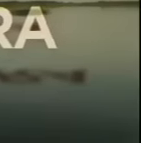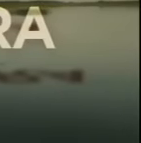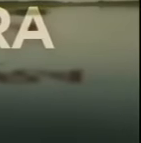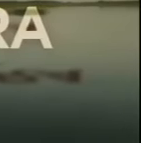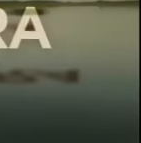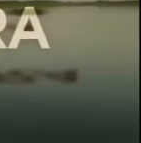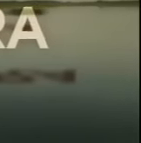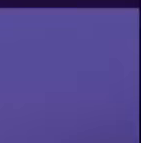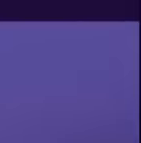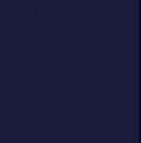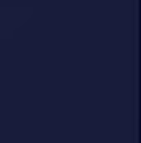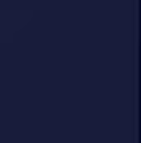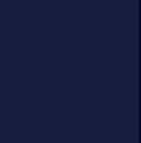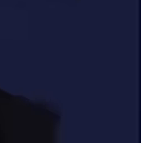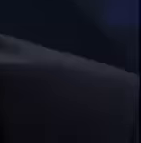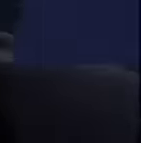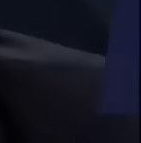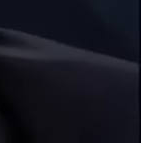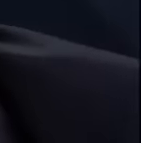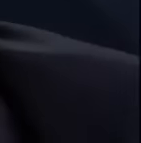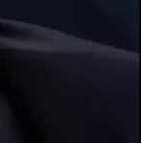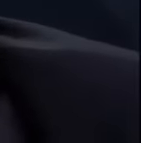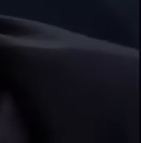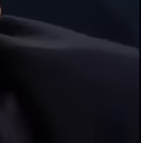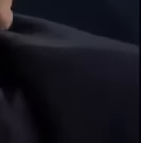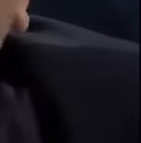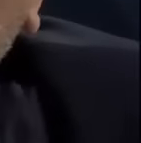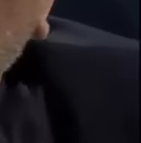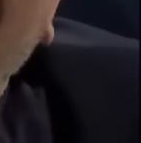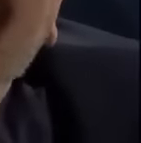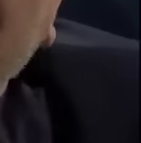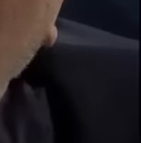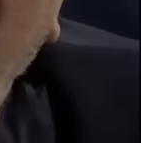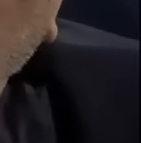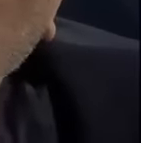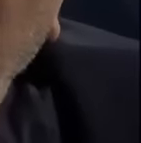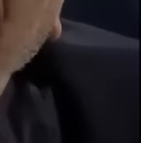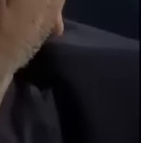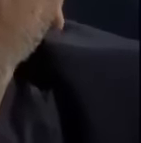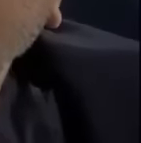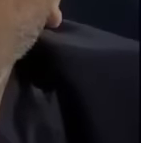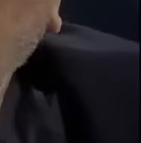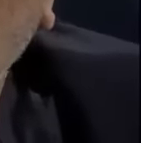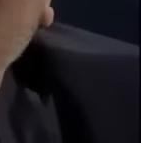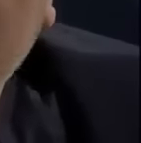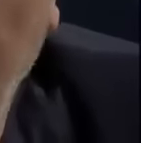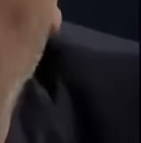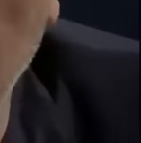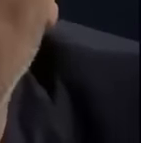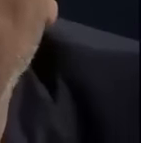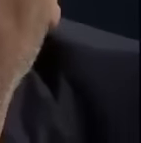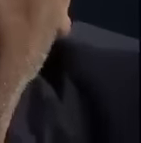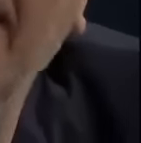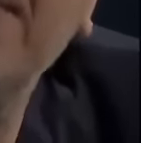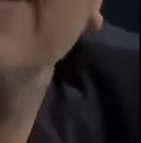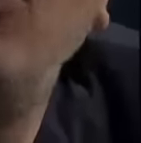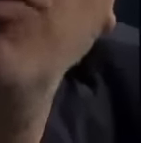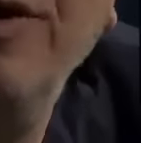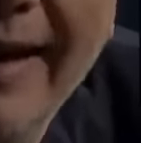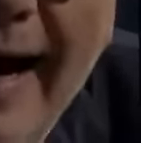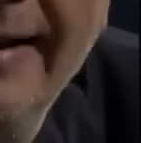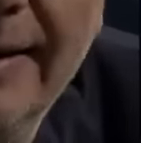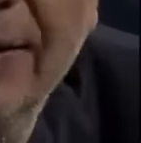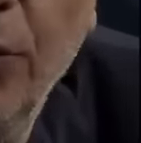Planeta Terra. O Carlos Drummond de Andrade fala de uma flor que nasceu na rua e furou o asfalto. A